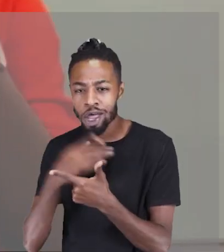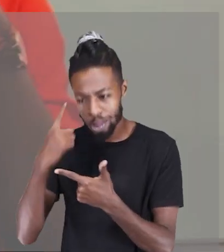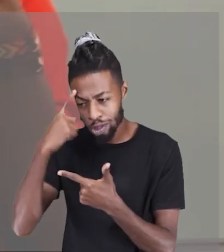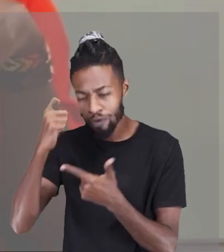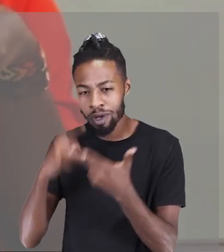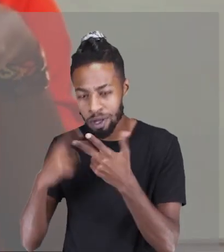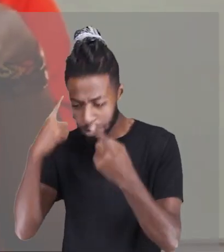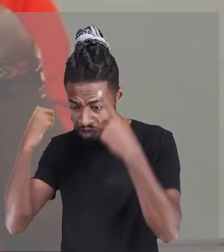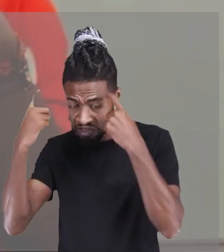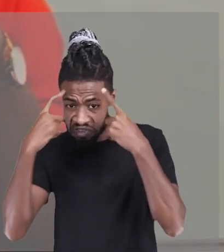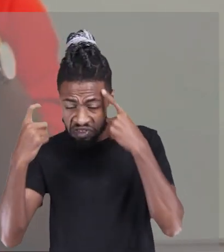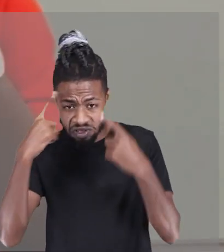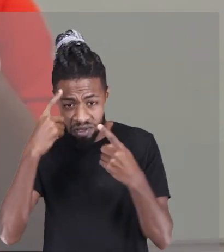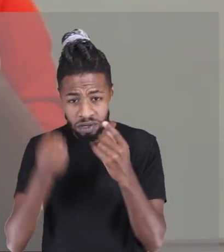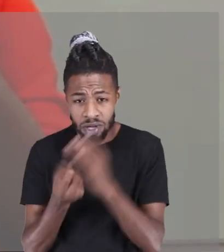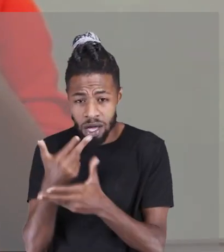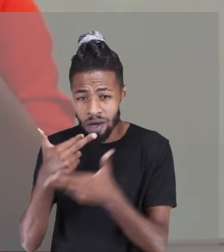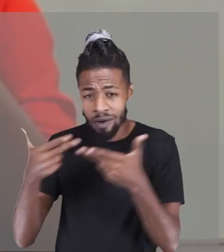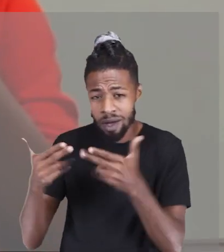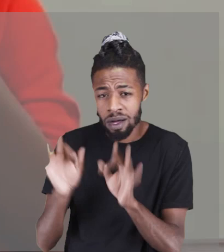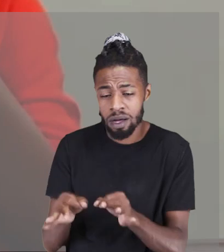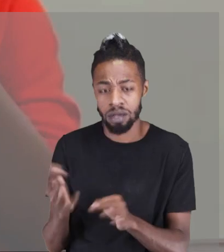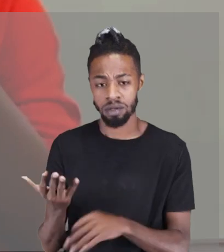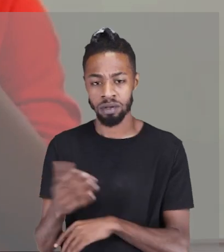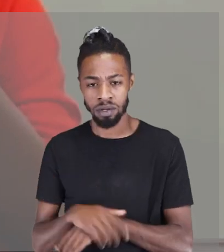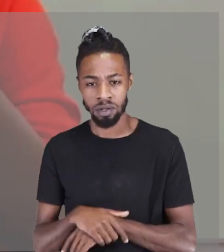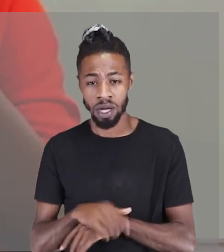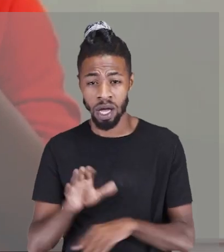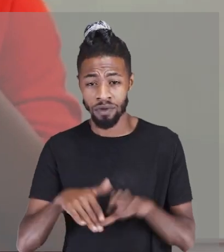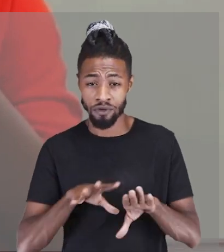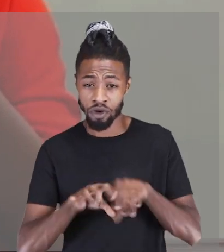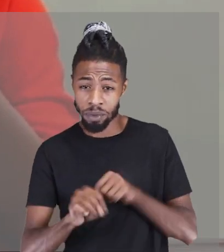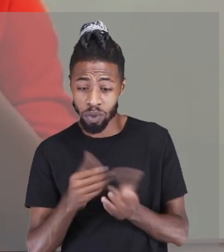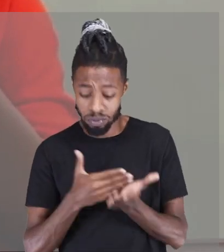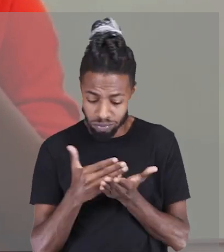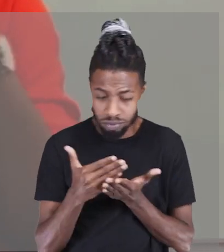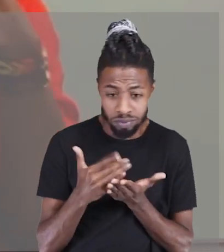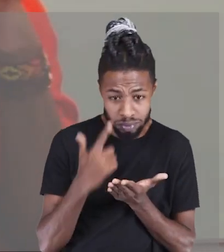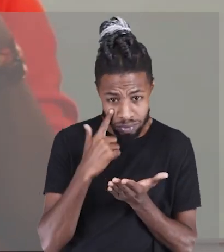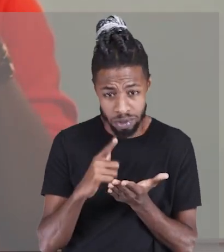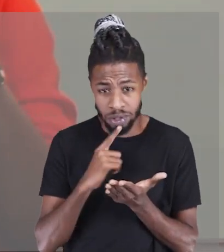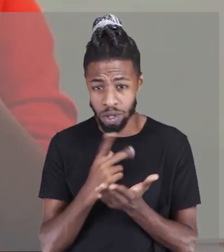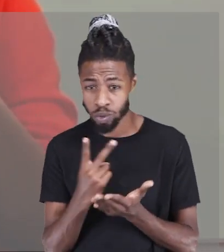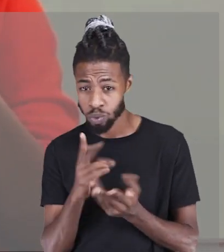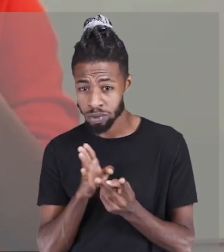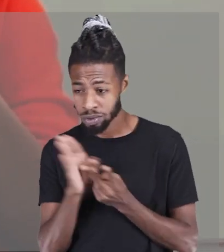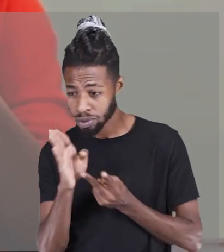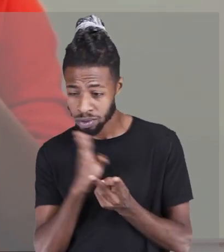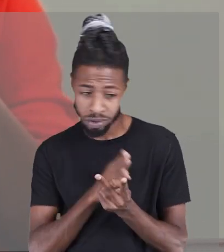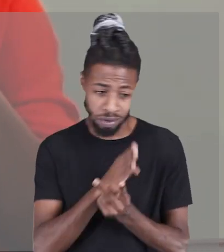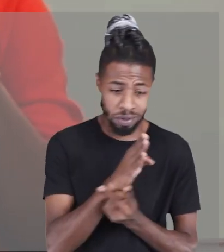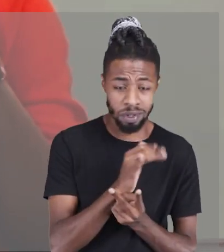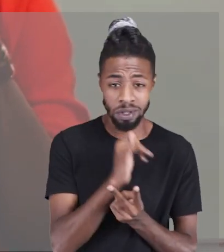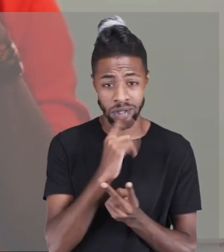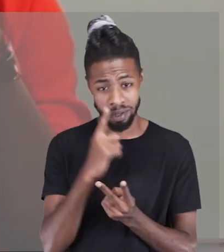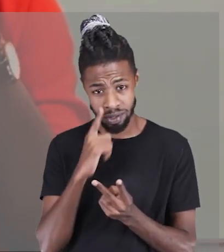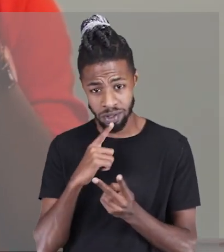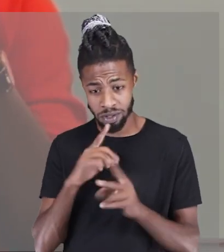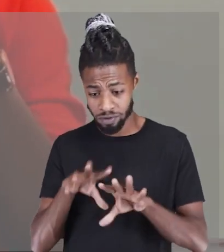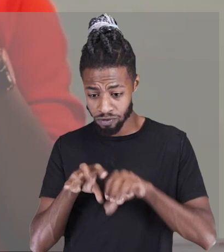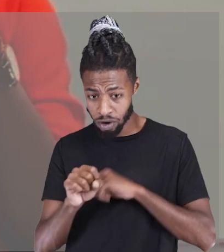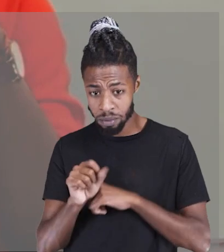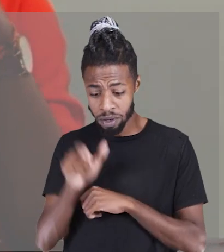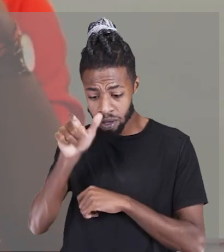criativos. Muitas vezes a formação inicial, ela vai por duas vertentes. Ou ela